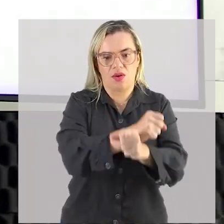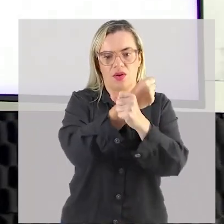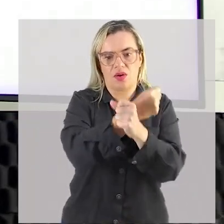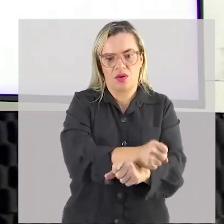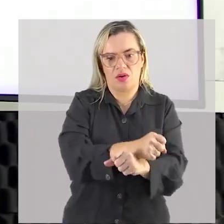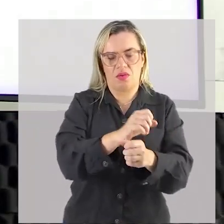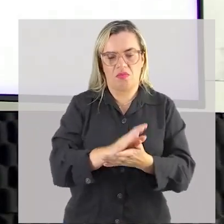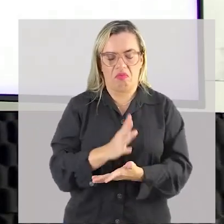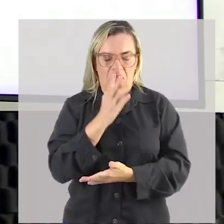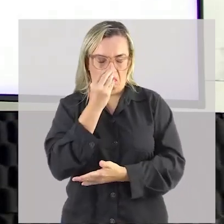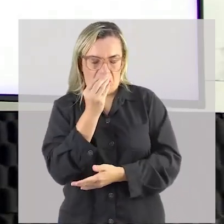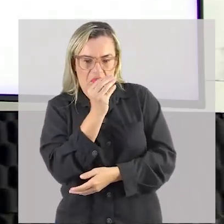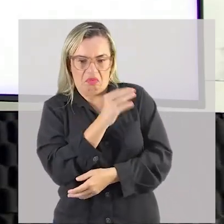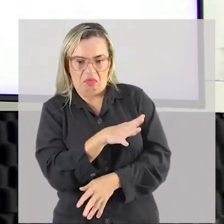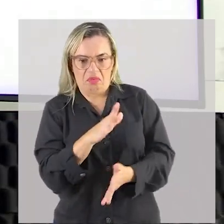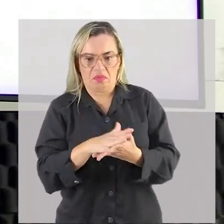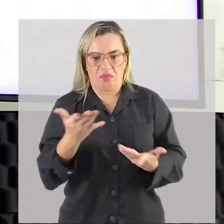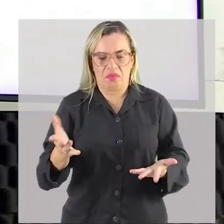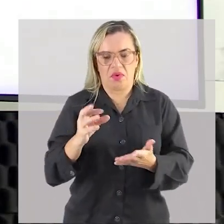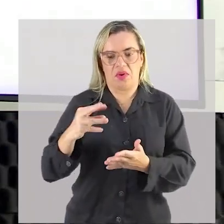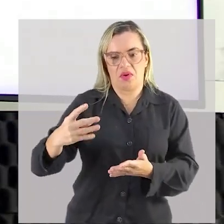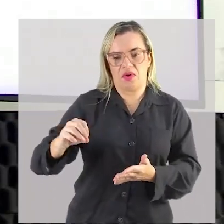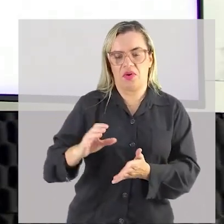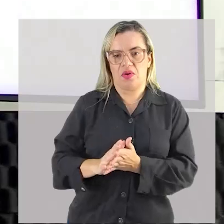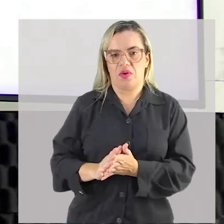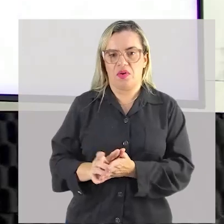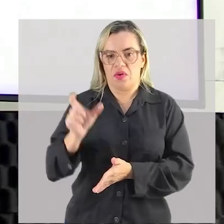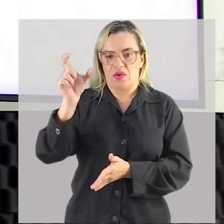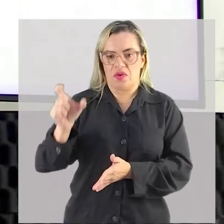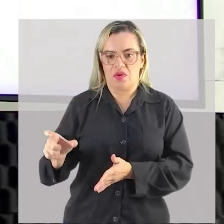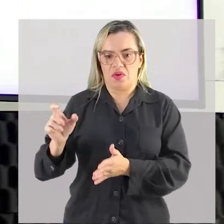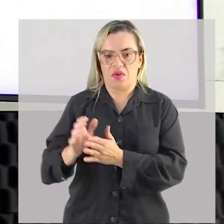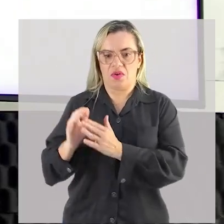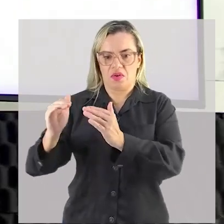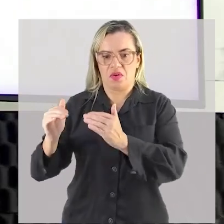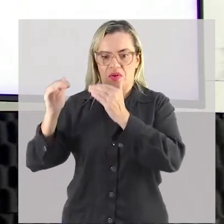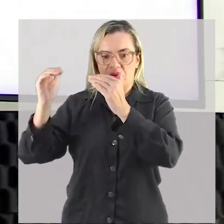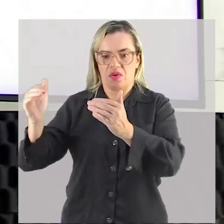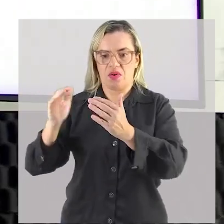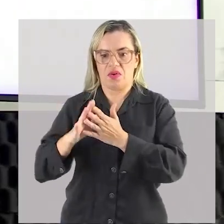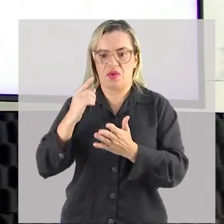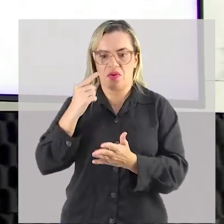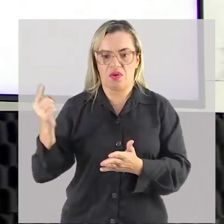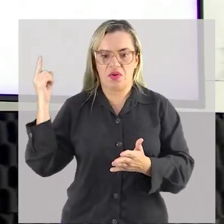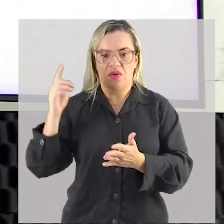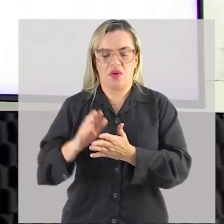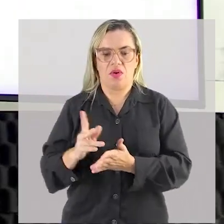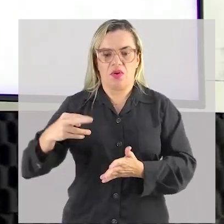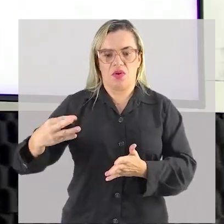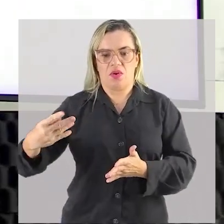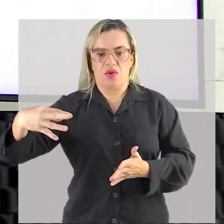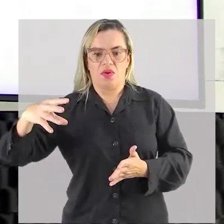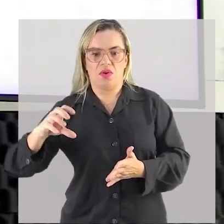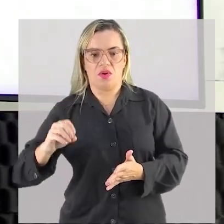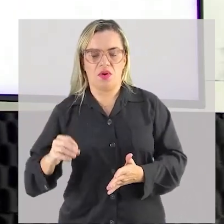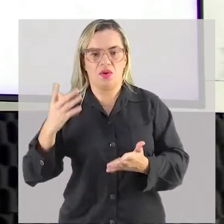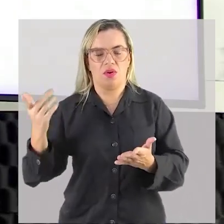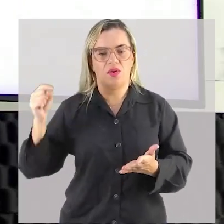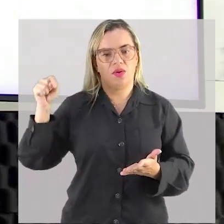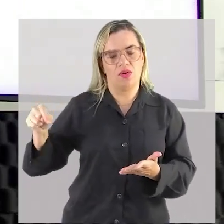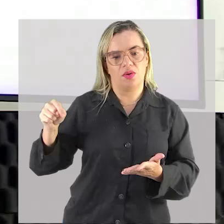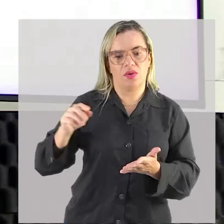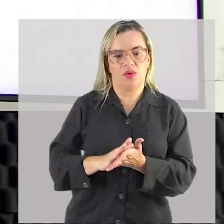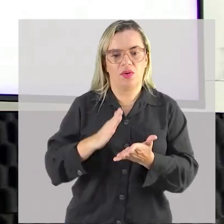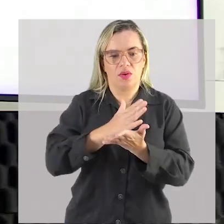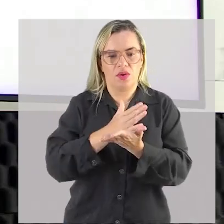a hipocrisia do clero e ainda o provincianismo no caso do Mulato e aí você vai a